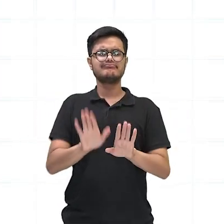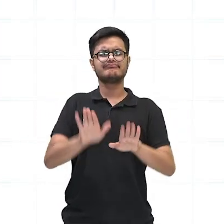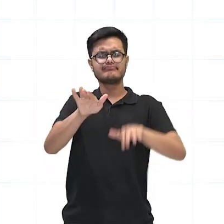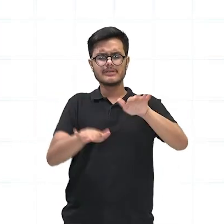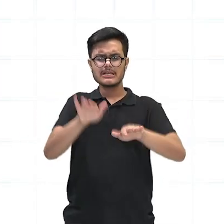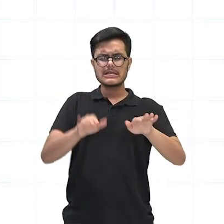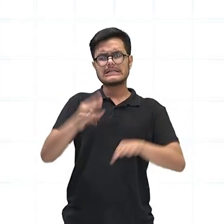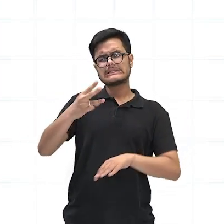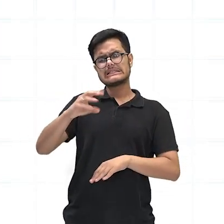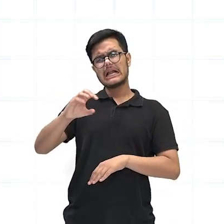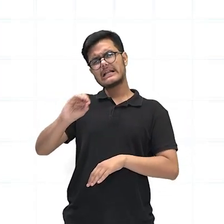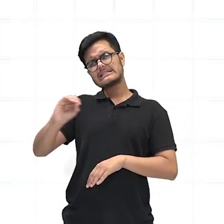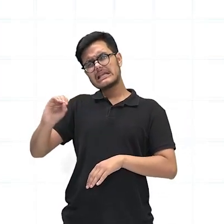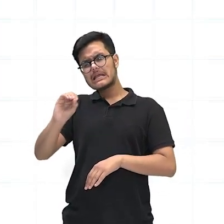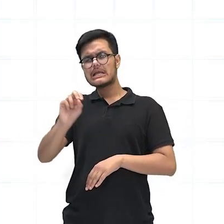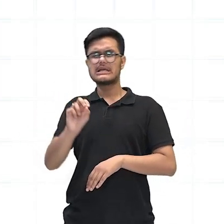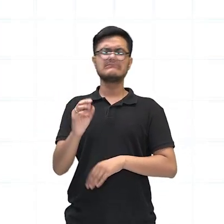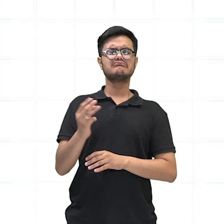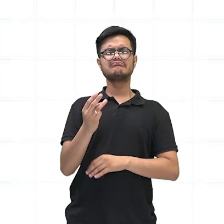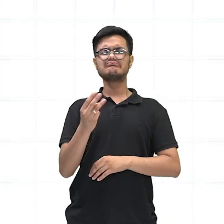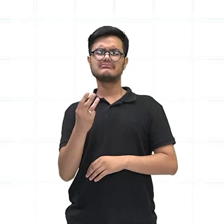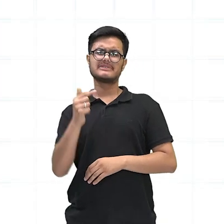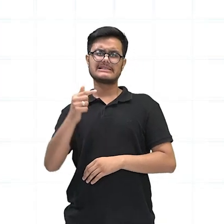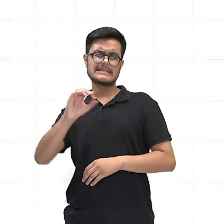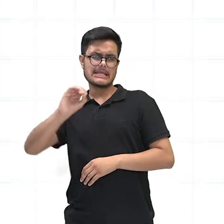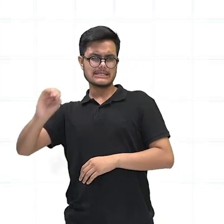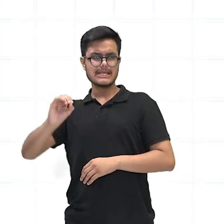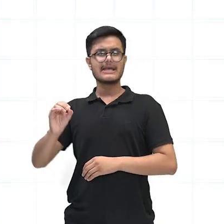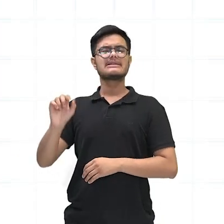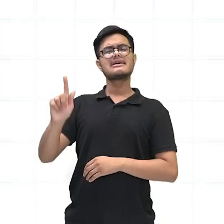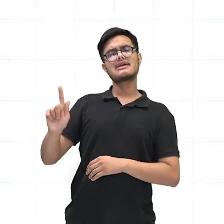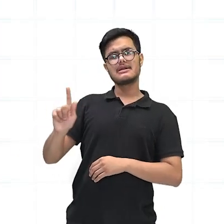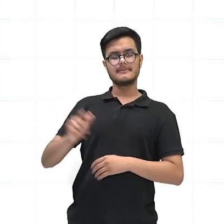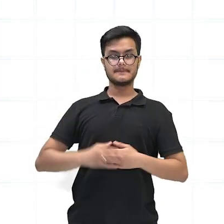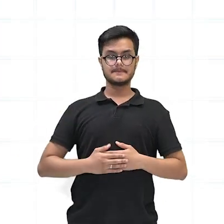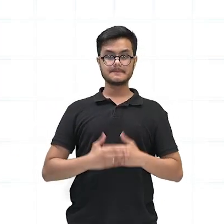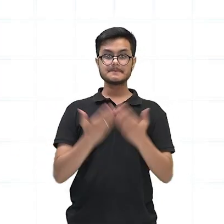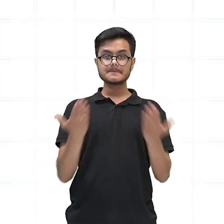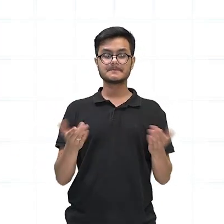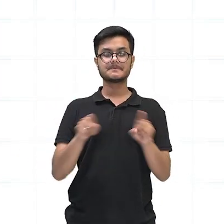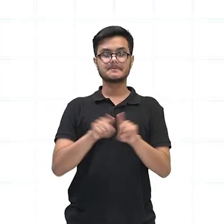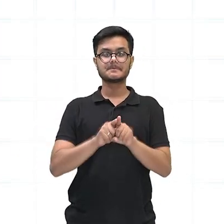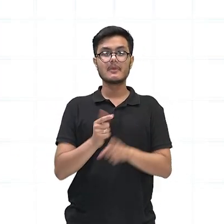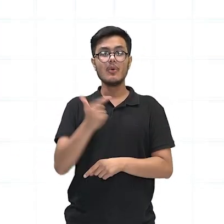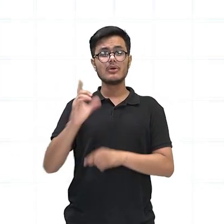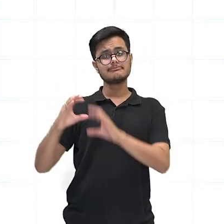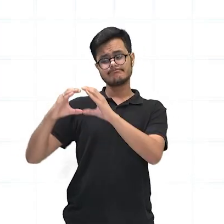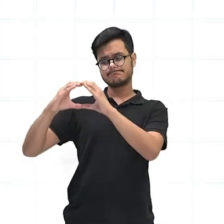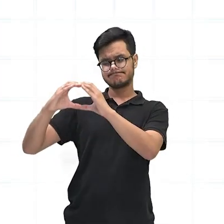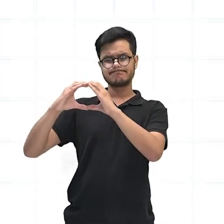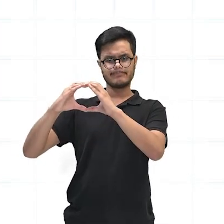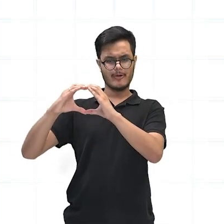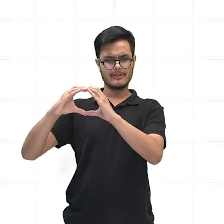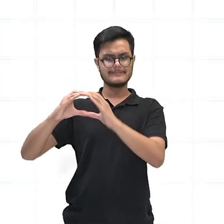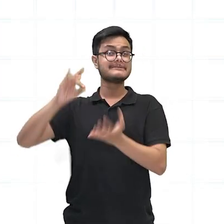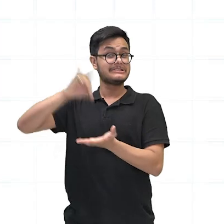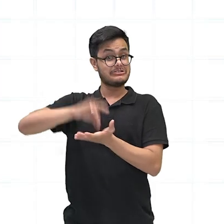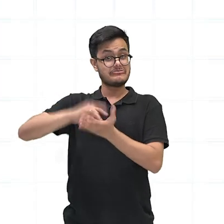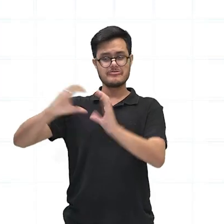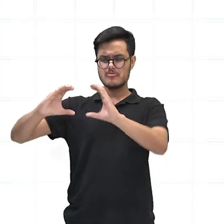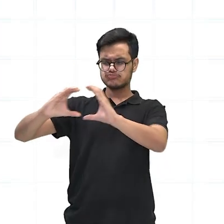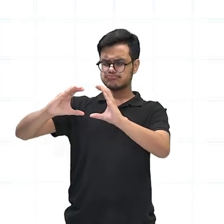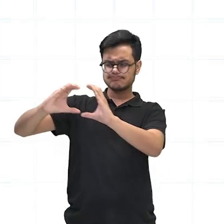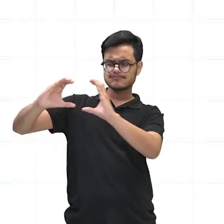entre 350 a 700 gramas. Outro equipamento é a bola oficial, que ela é feita